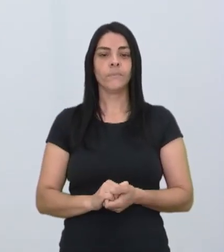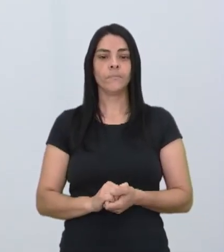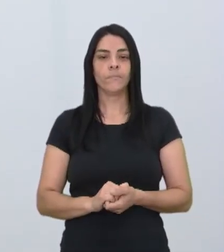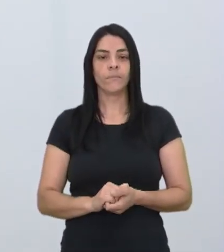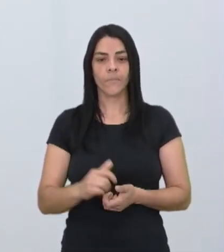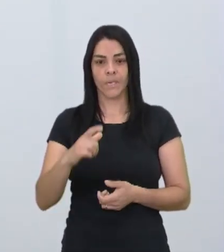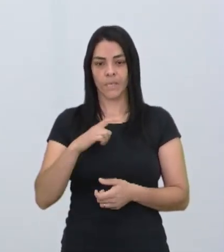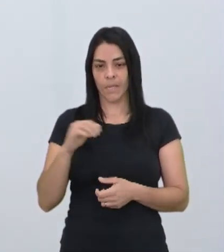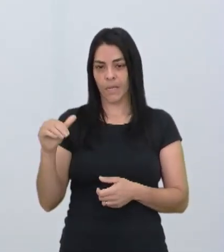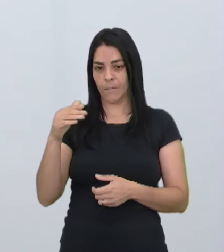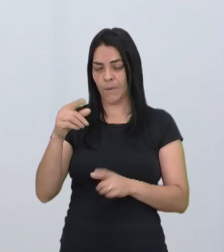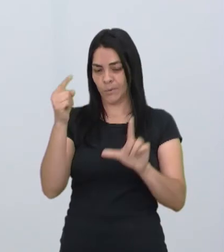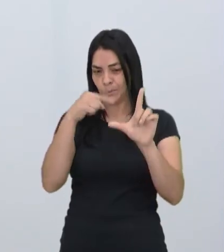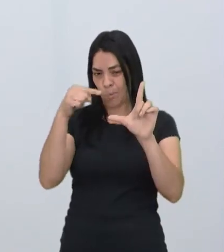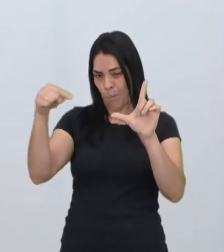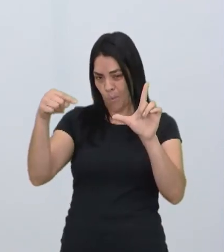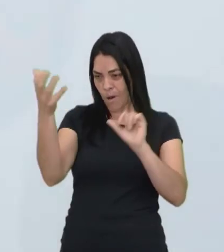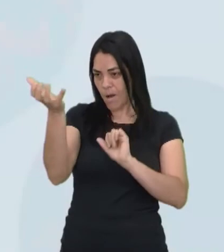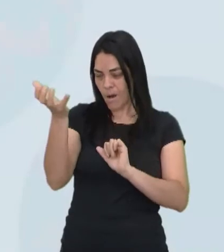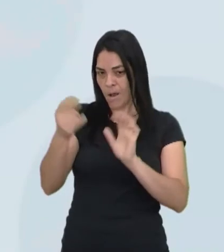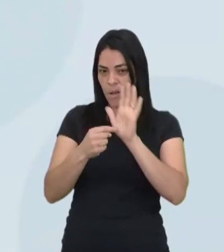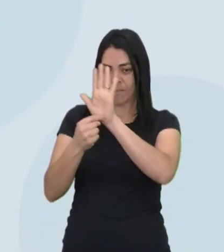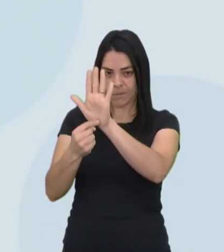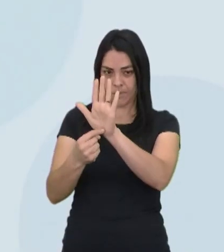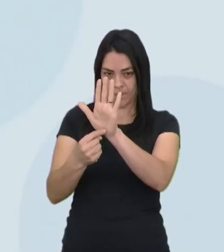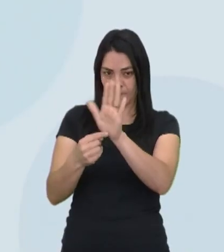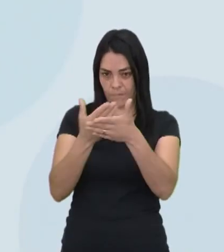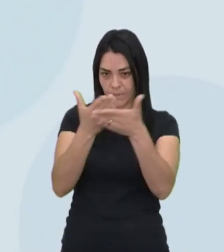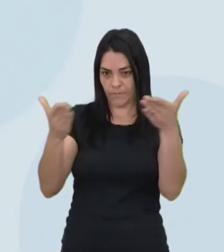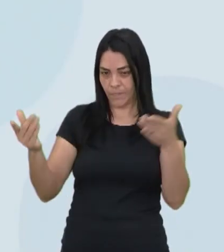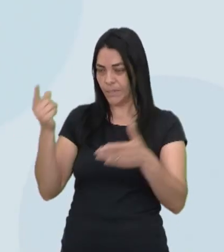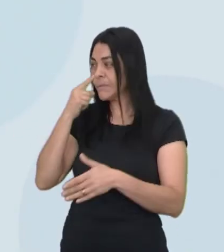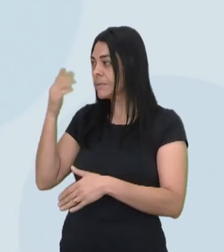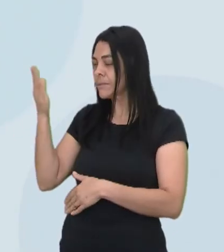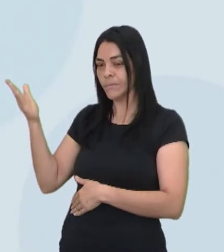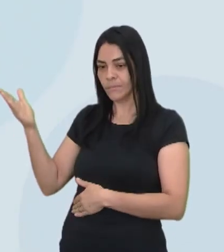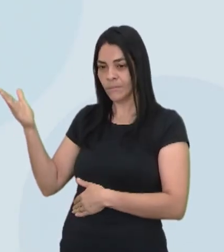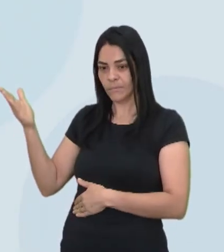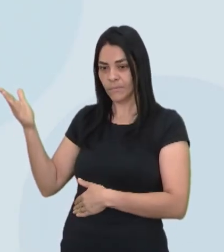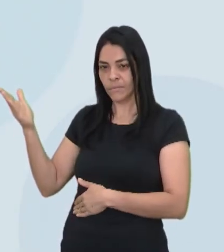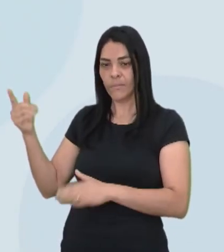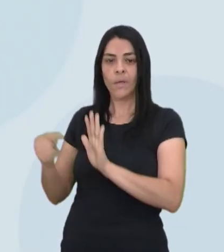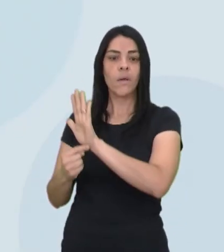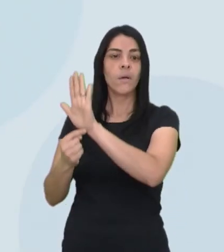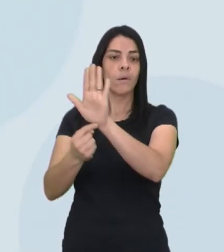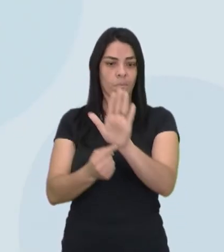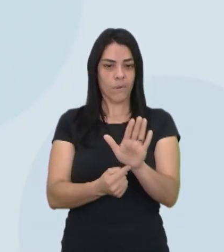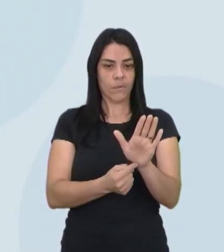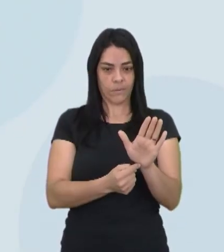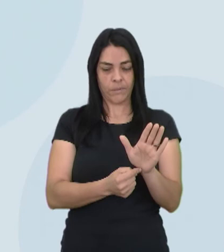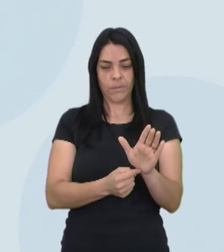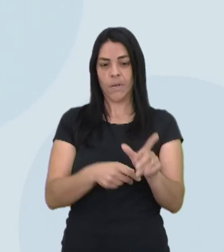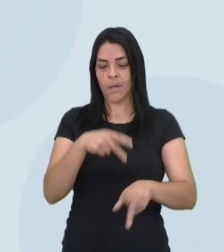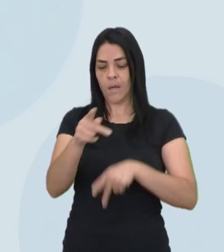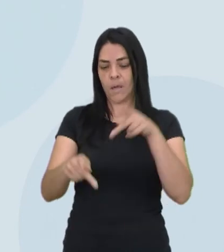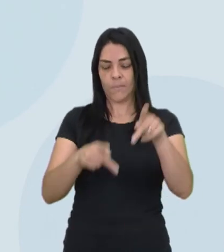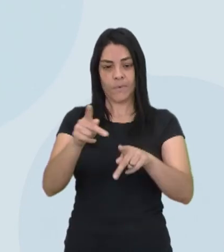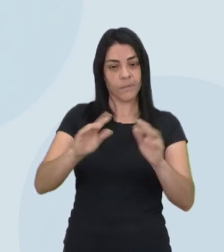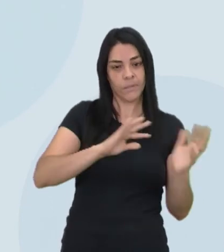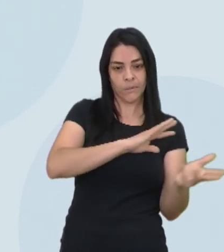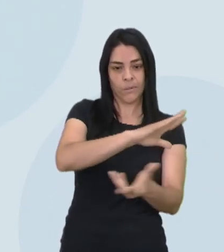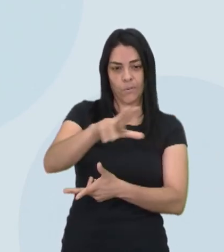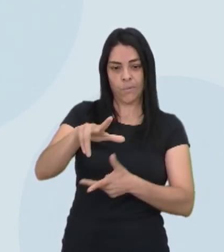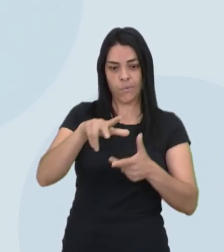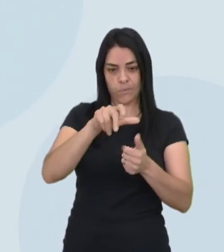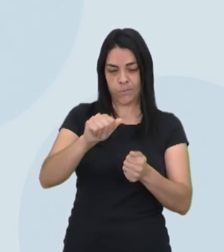tem mais um gráfico que eu queria mostrar para vocês, está aí na tela. Isso daí mostra a população mundial, né, na área